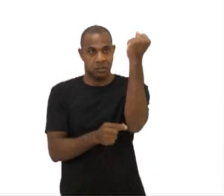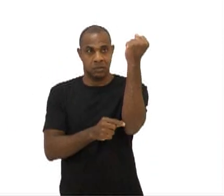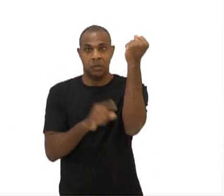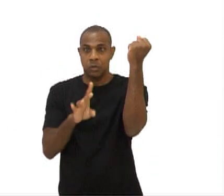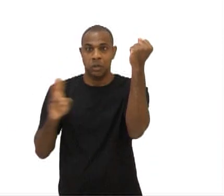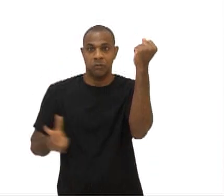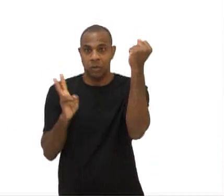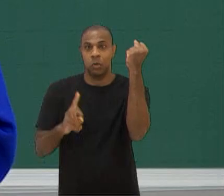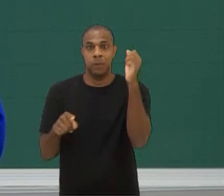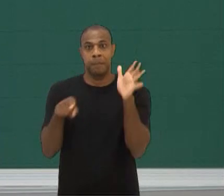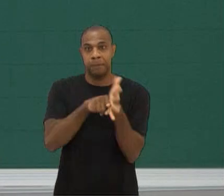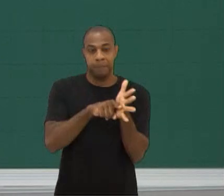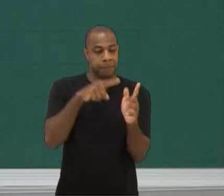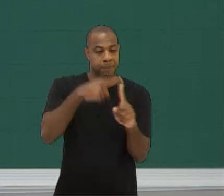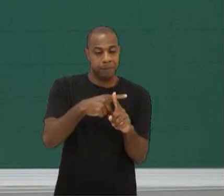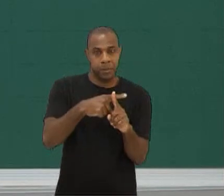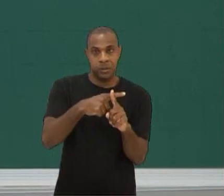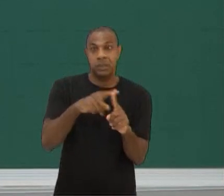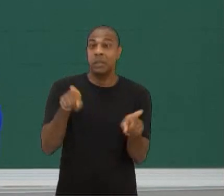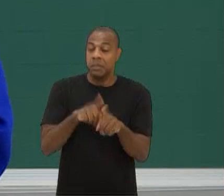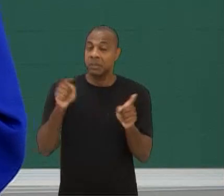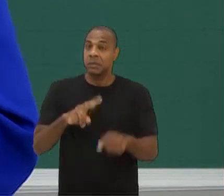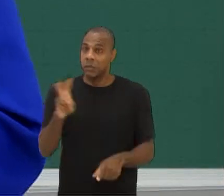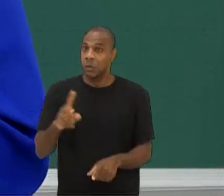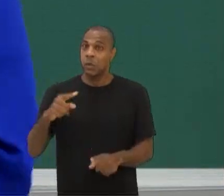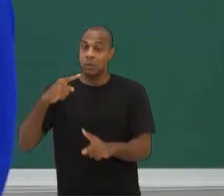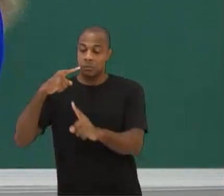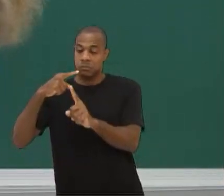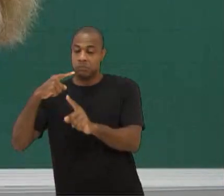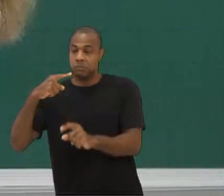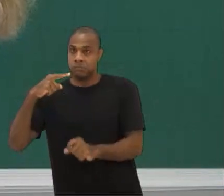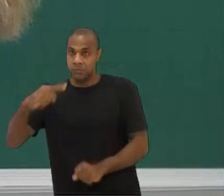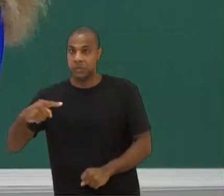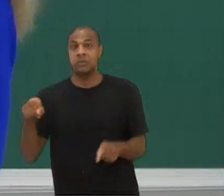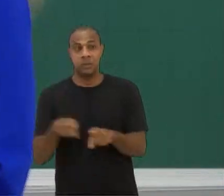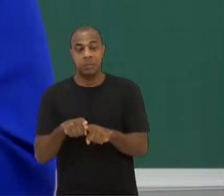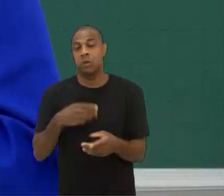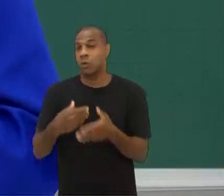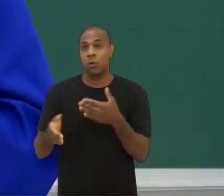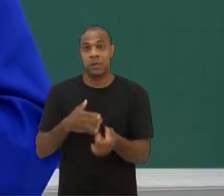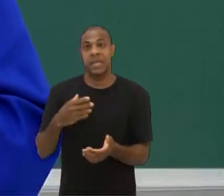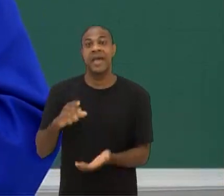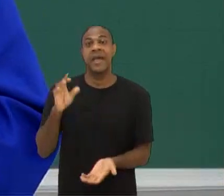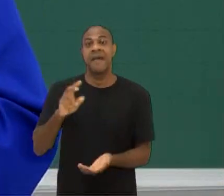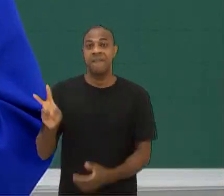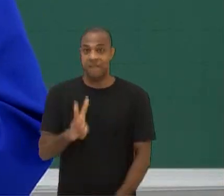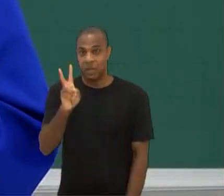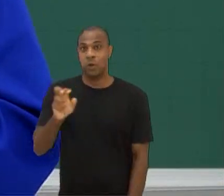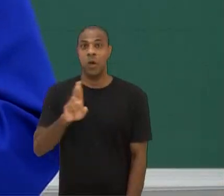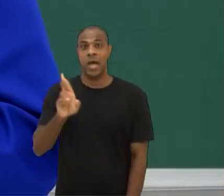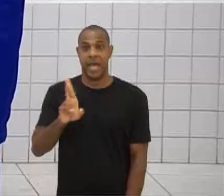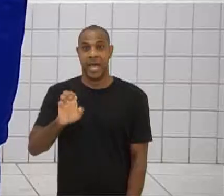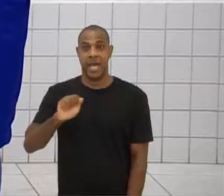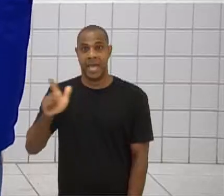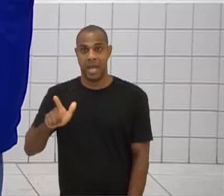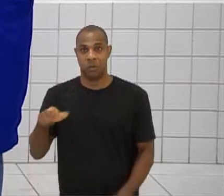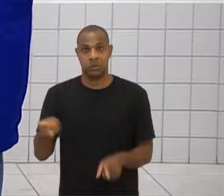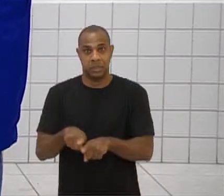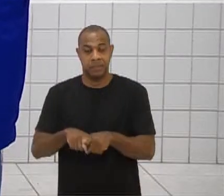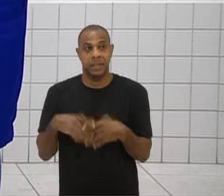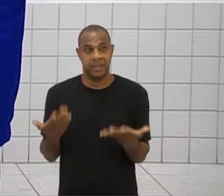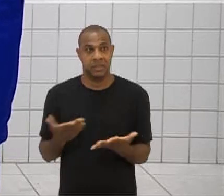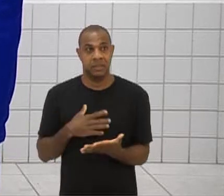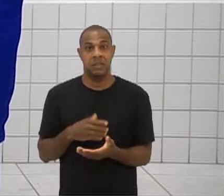valores positivos, a gente pode pegar valores negativos, então qualquer valor real, tá? Então qualquer valor real. A gente usa